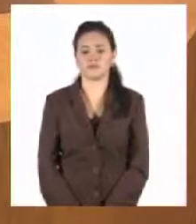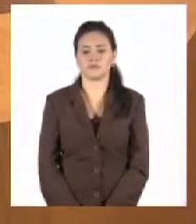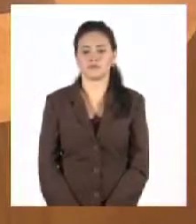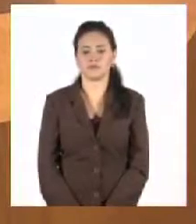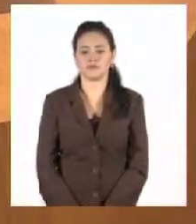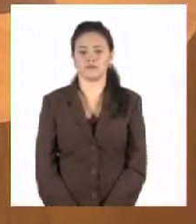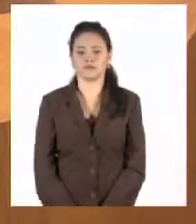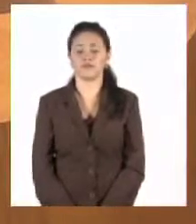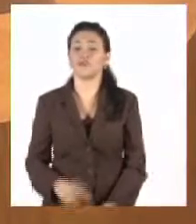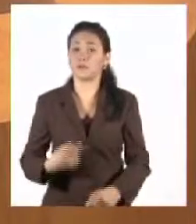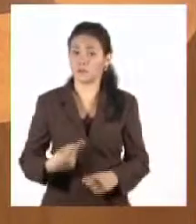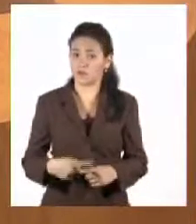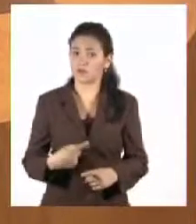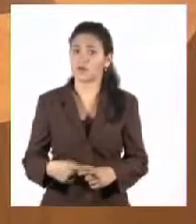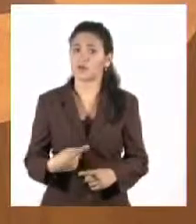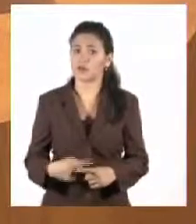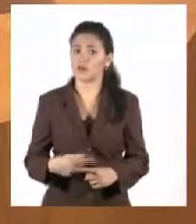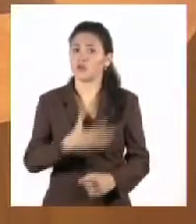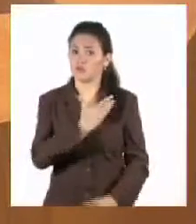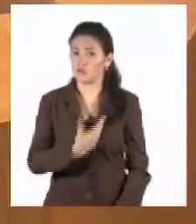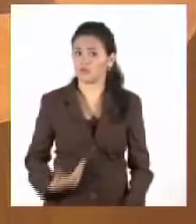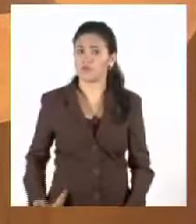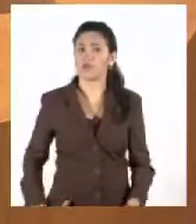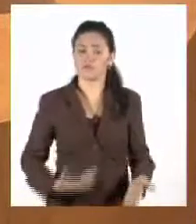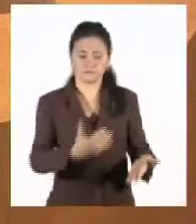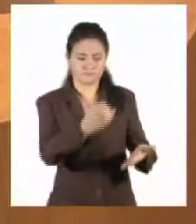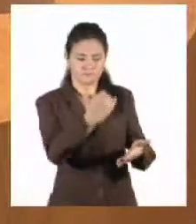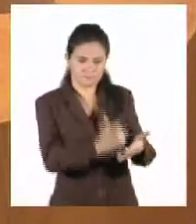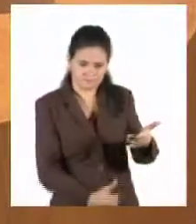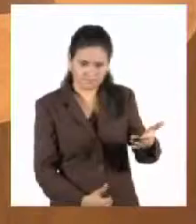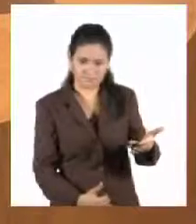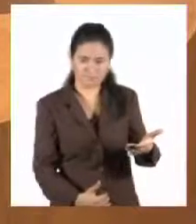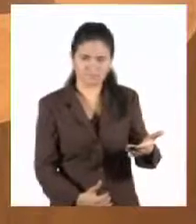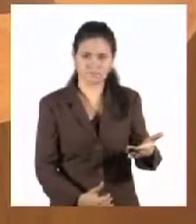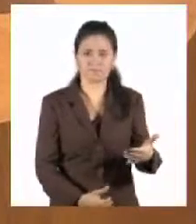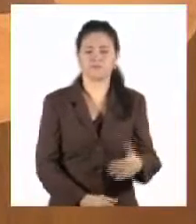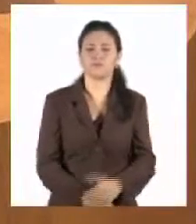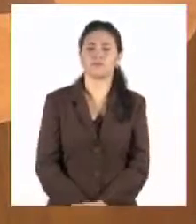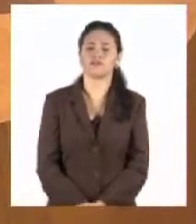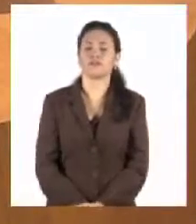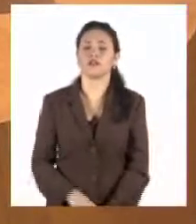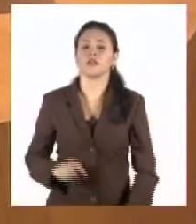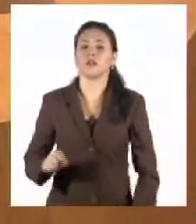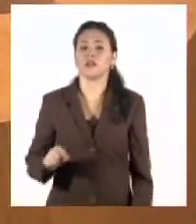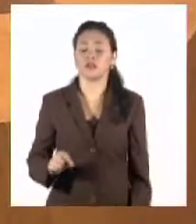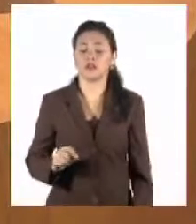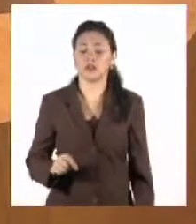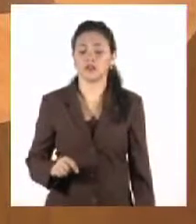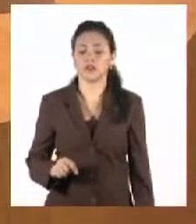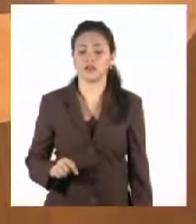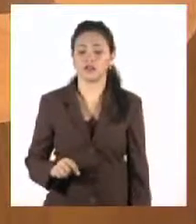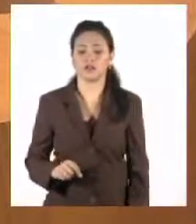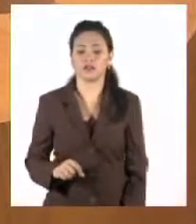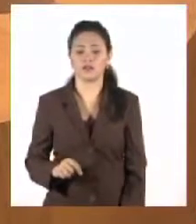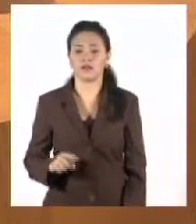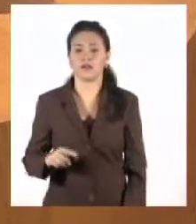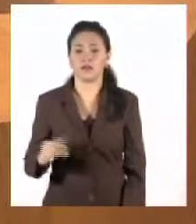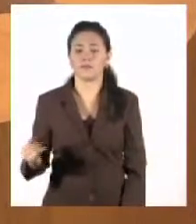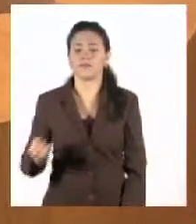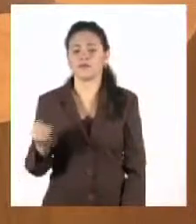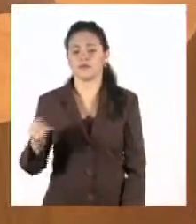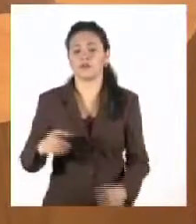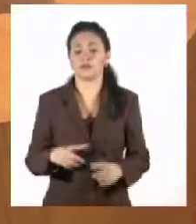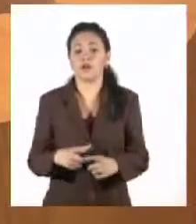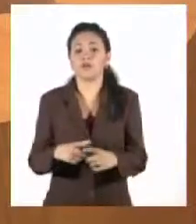do desconto dado pelo governo do Estado do Maranhão, que essa importância desse desconto deu no